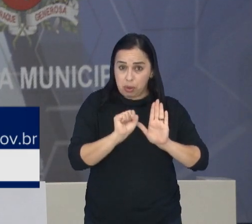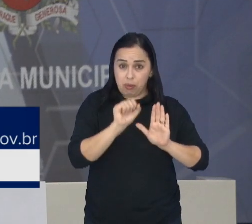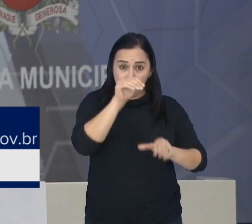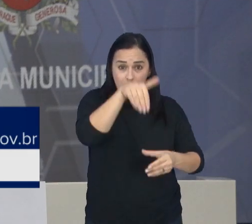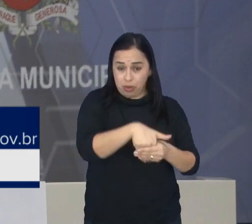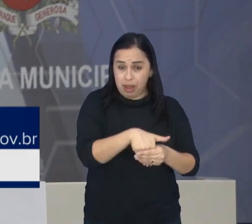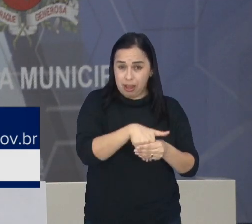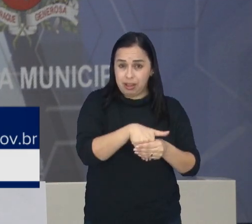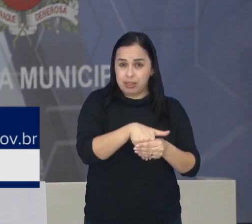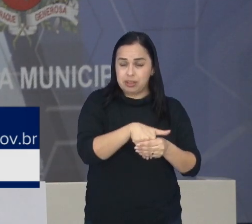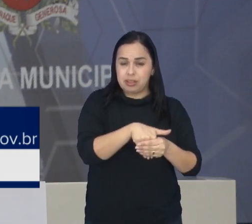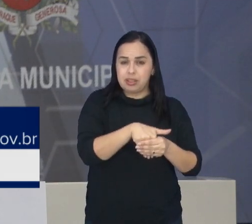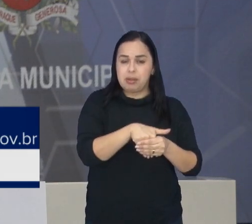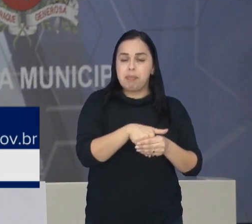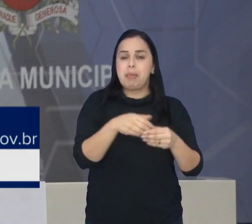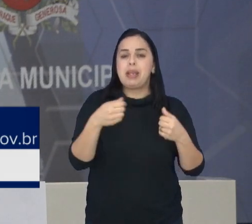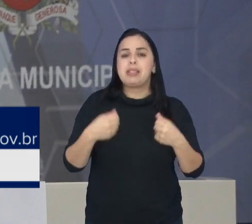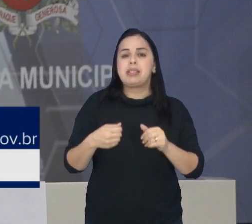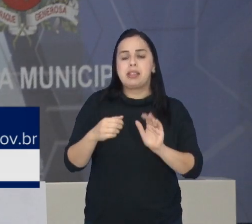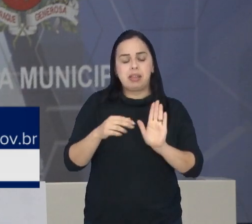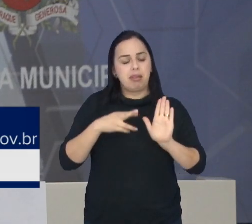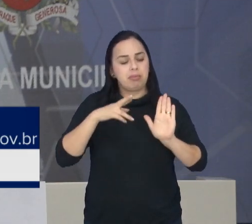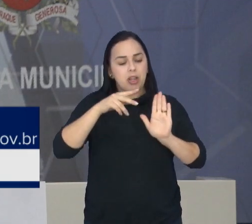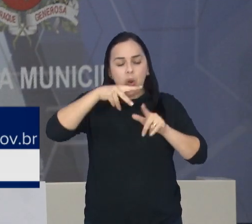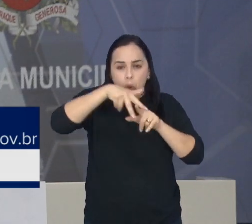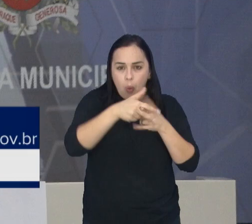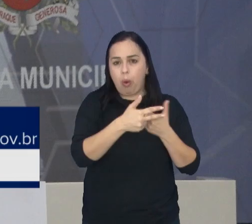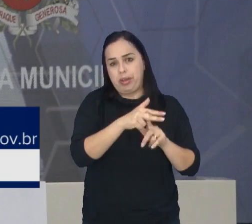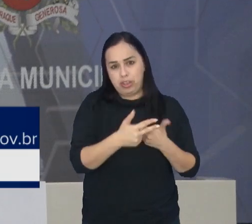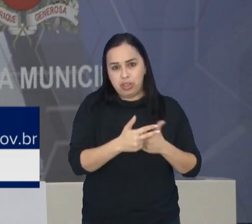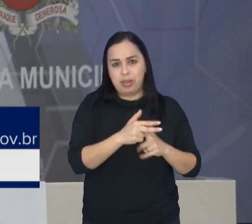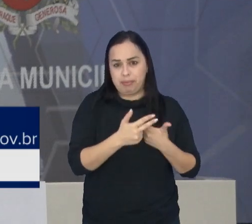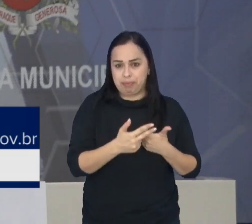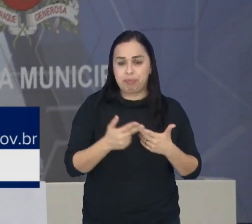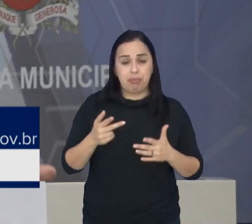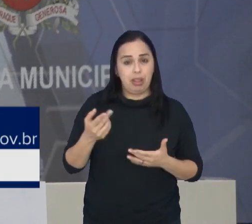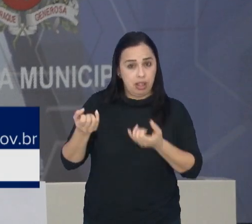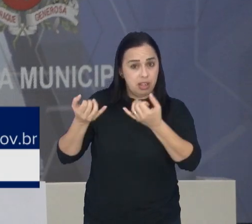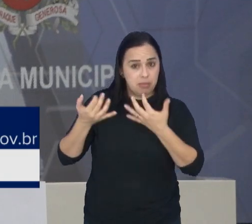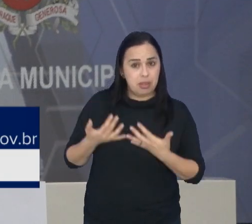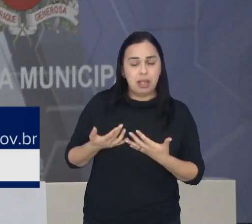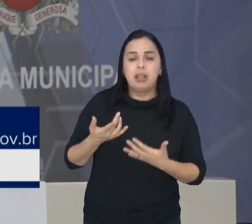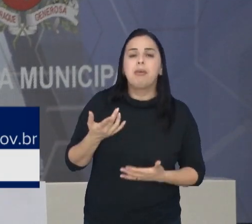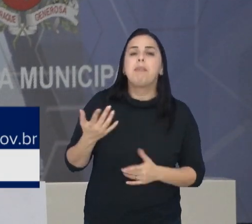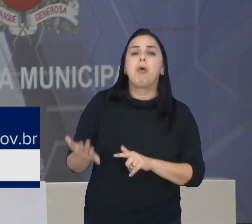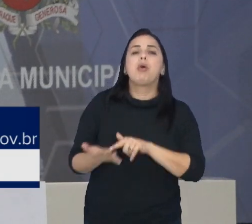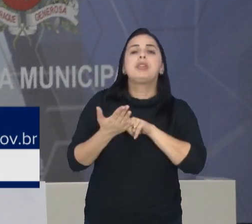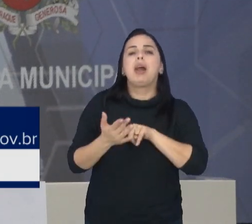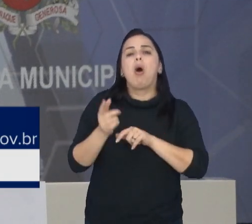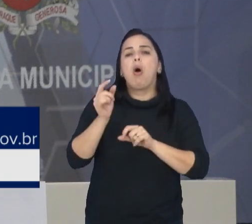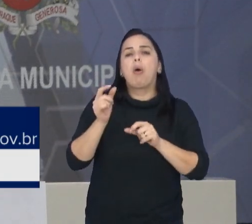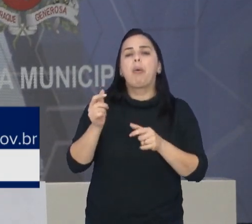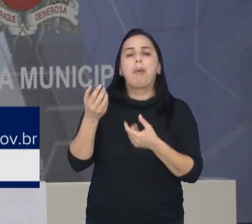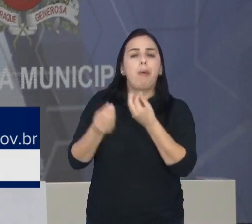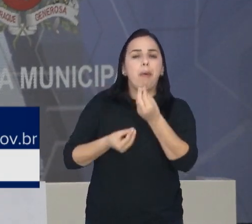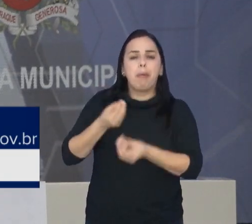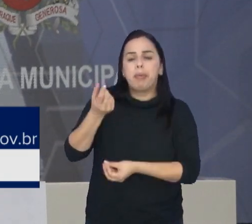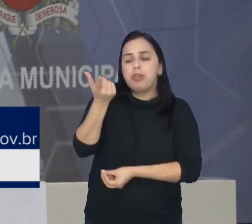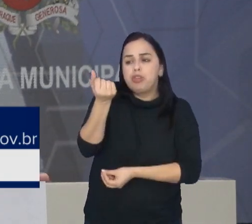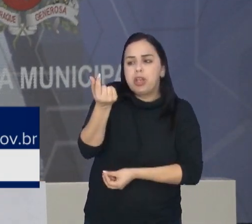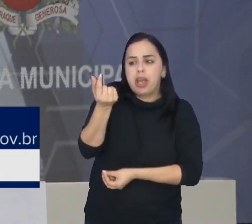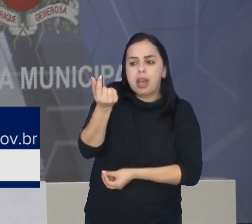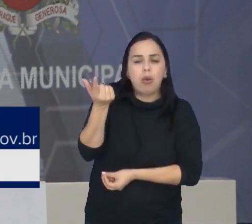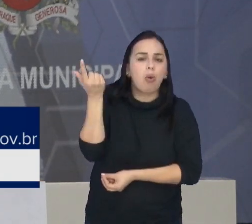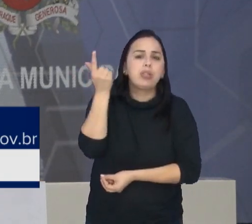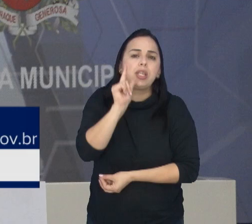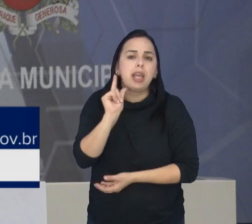principal, desde que atendidas as observações realizadas. Ele aponte de onde vai vir, se tem um estudo de impacto financeiro, que